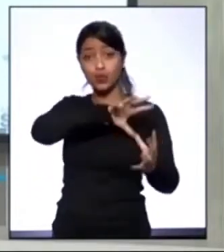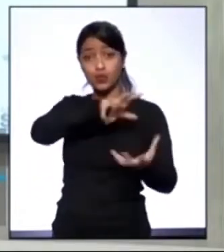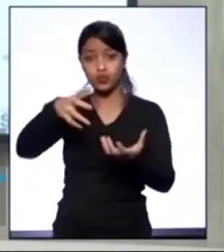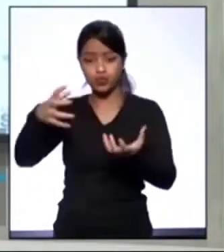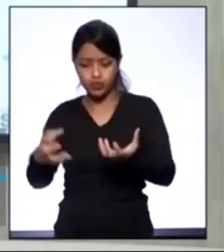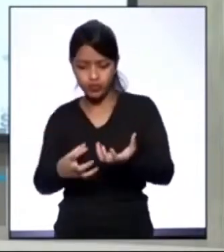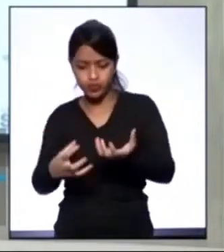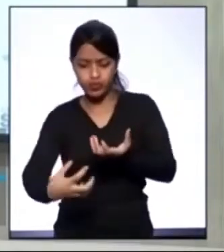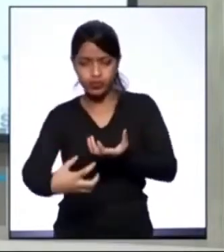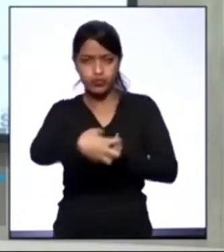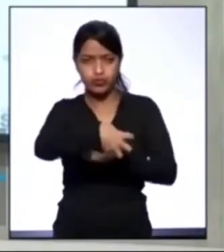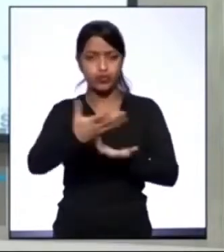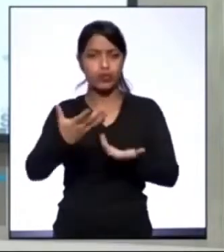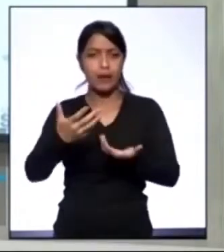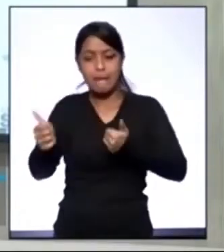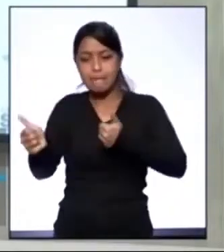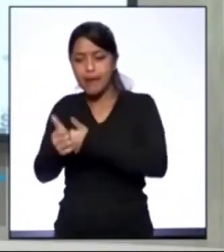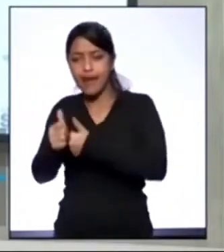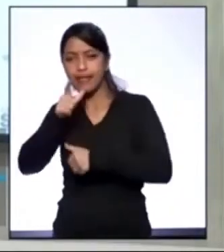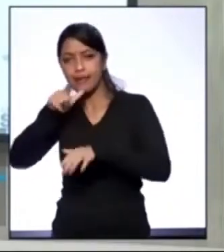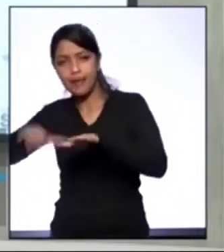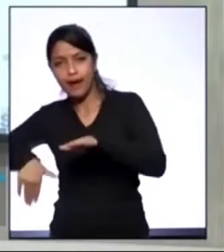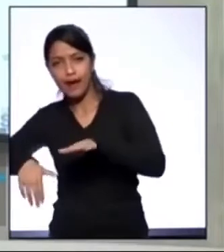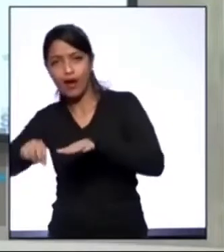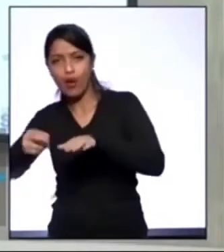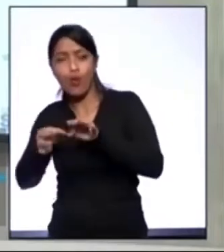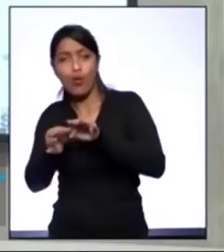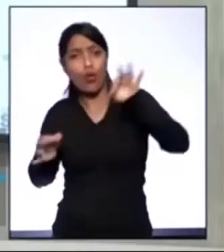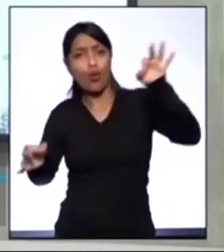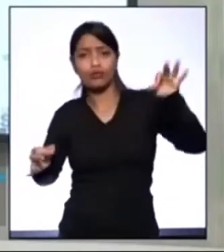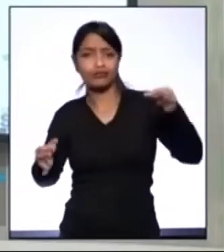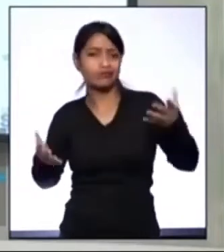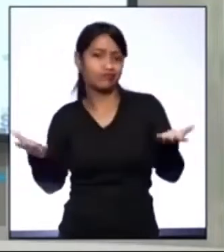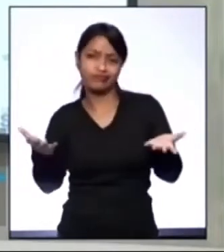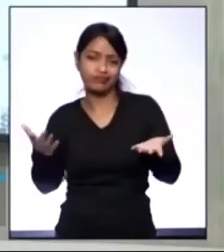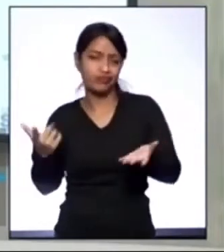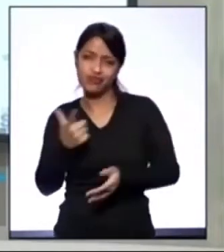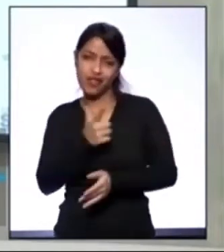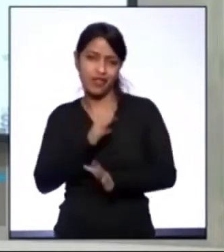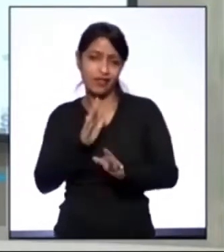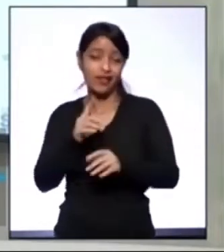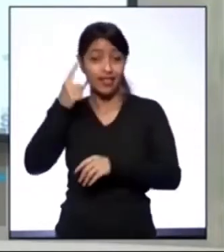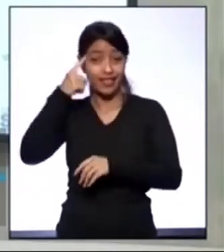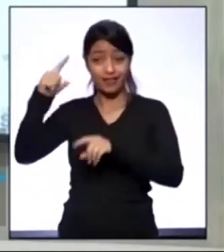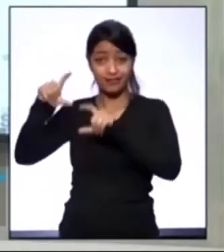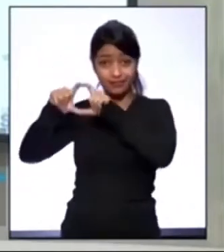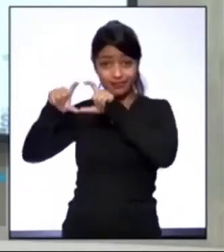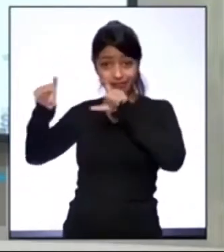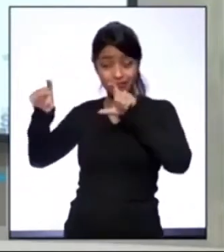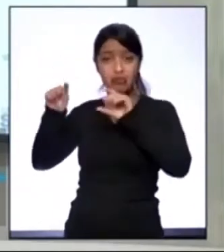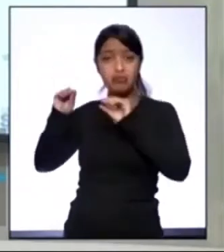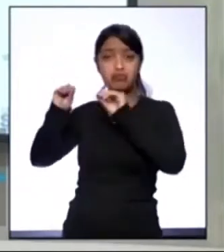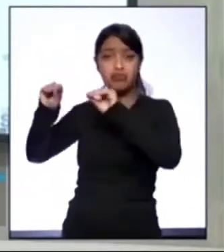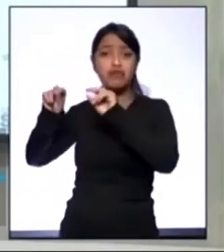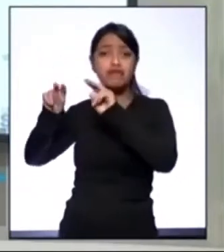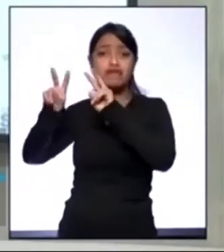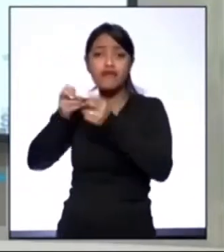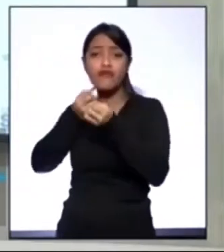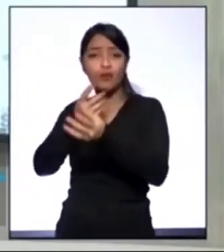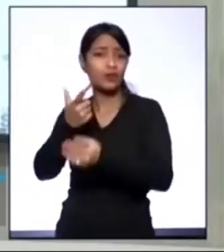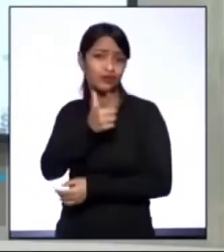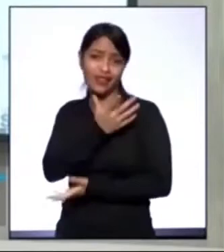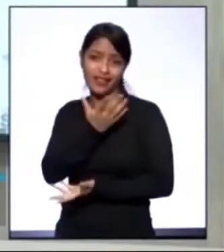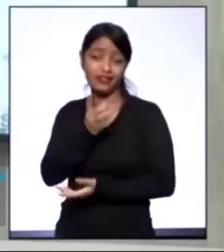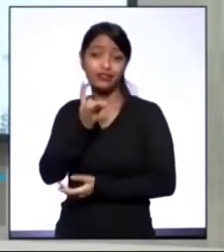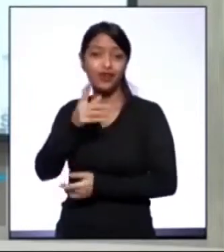a maritimidade, porque na localização, né, ele só disse de modo geral o Nordeste e de modo geral a região Sul. Resposta